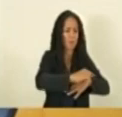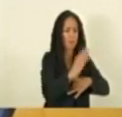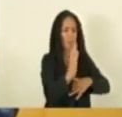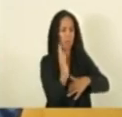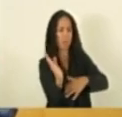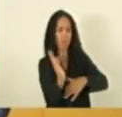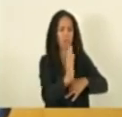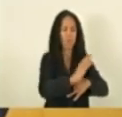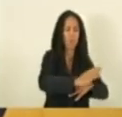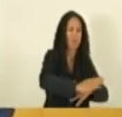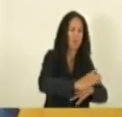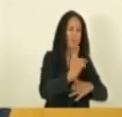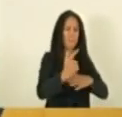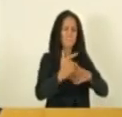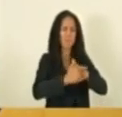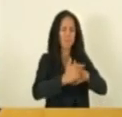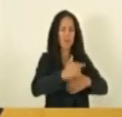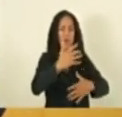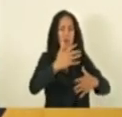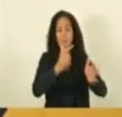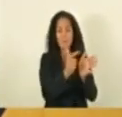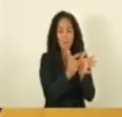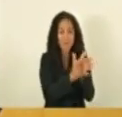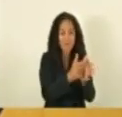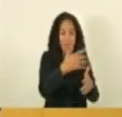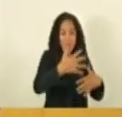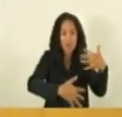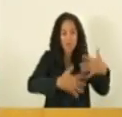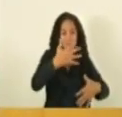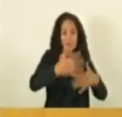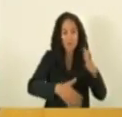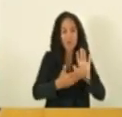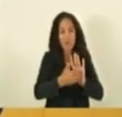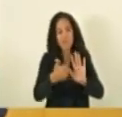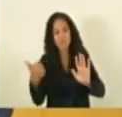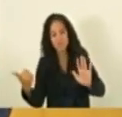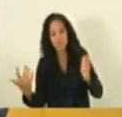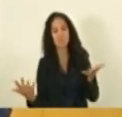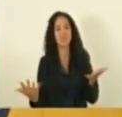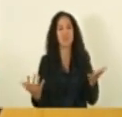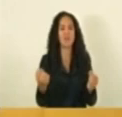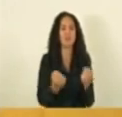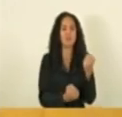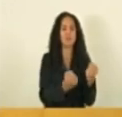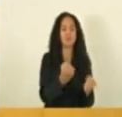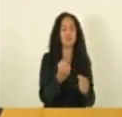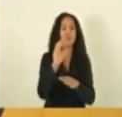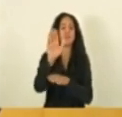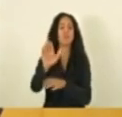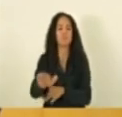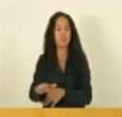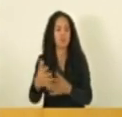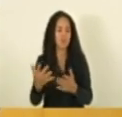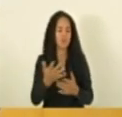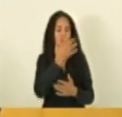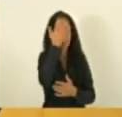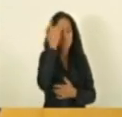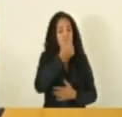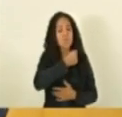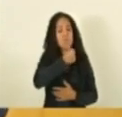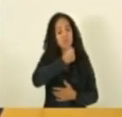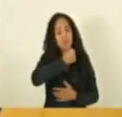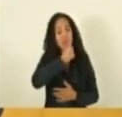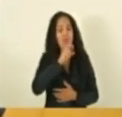parar para poder tirar, entendeu? Quando é, entendeu, um roda dura, quando é uma pessoa até de mais idade, traz